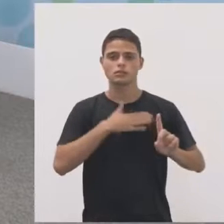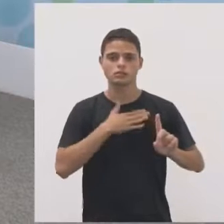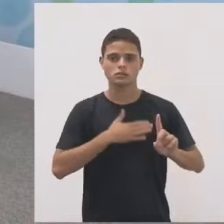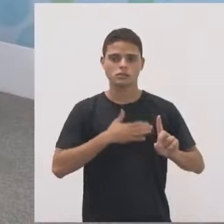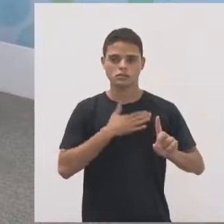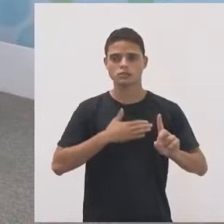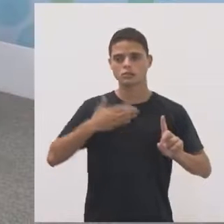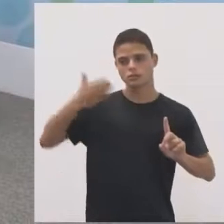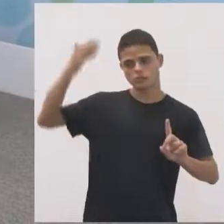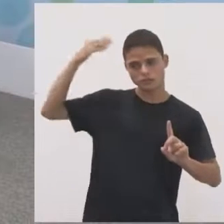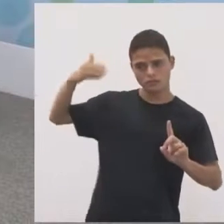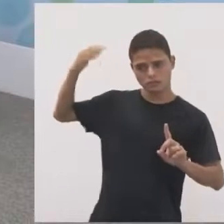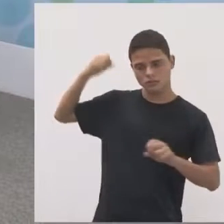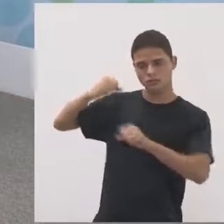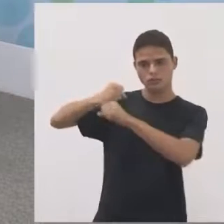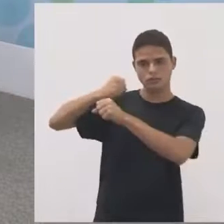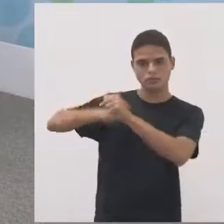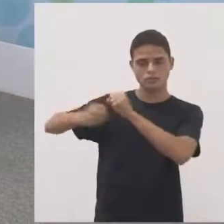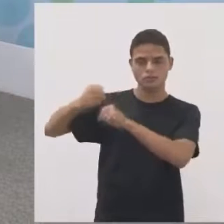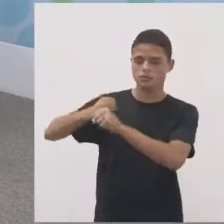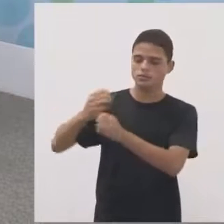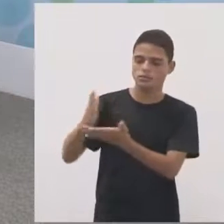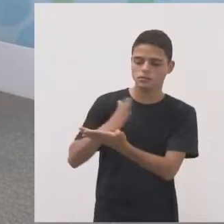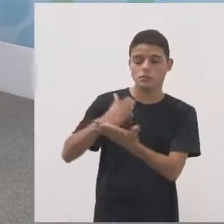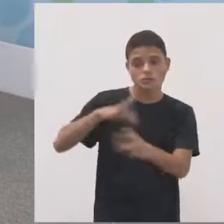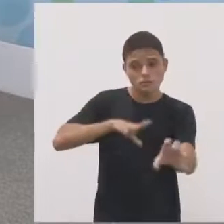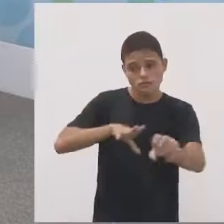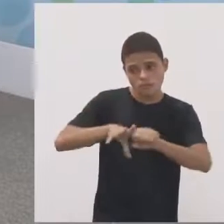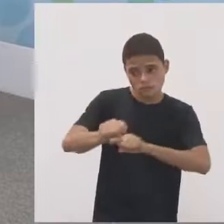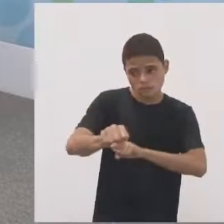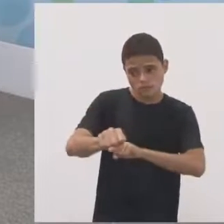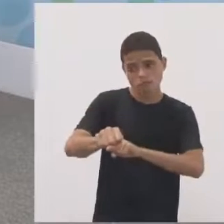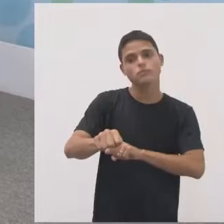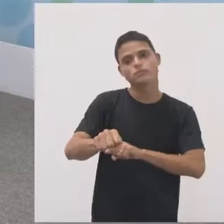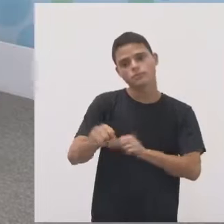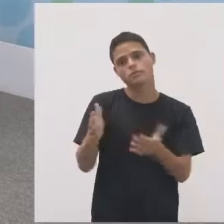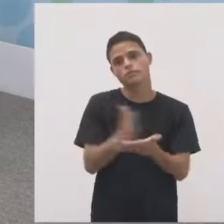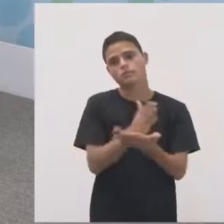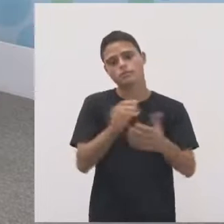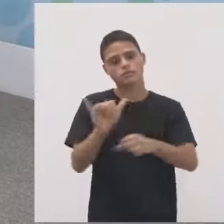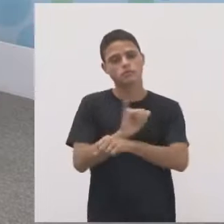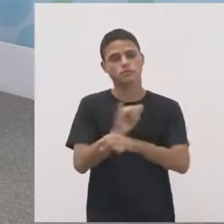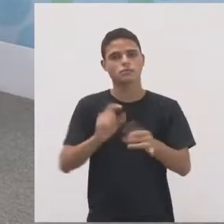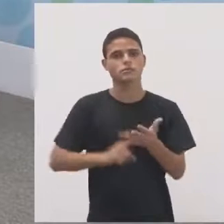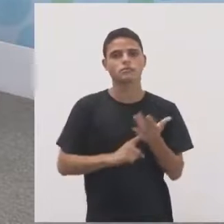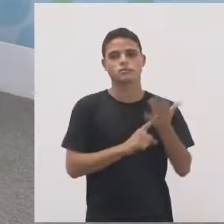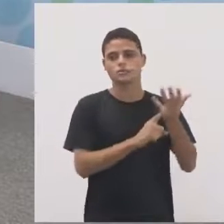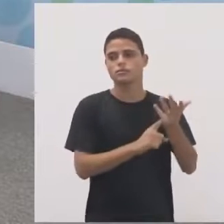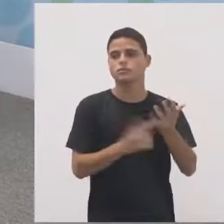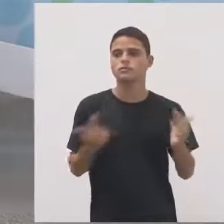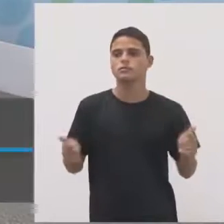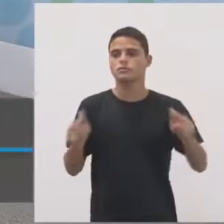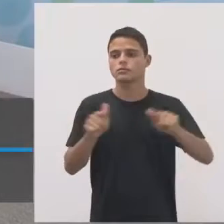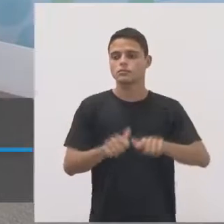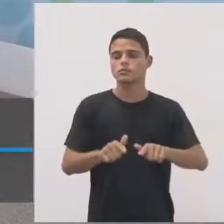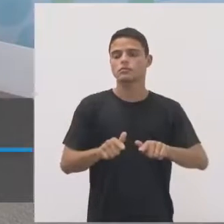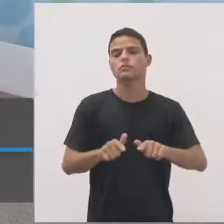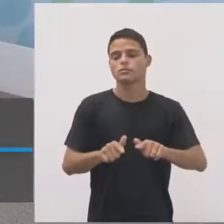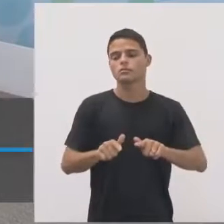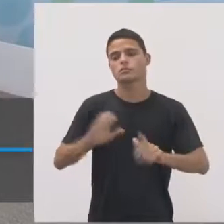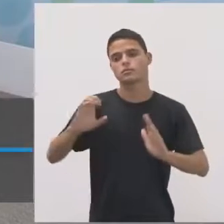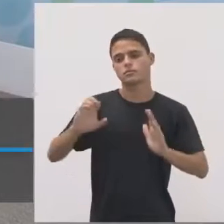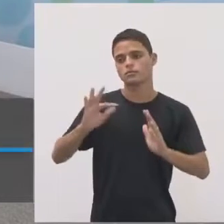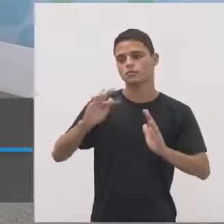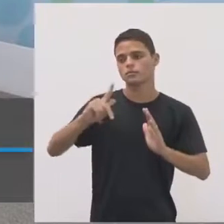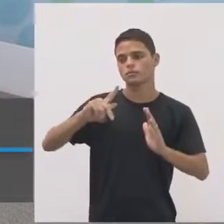junho do ano passado, fazendo essas formações sobre ferramentas tecnológicas dentro da parceria da EFAP junto com a Citem, né? Então a